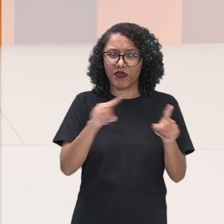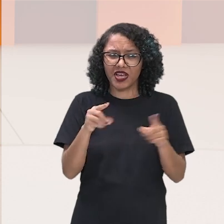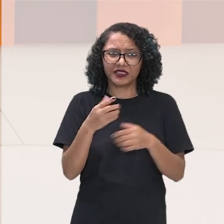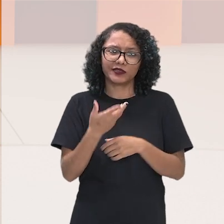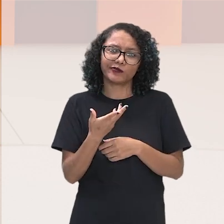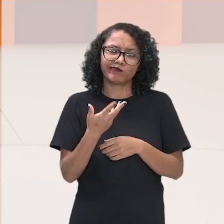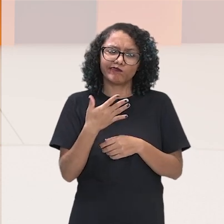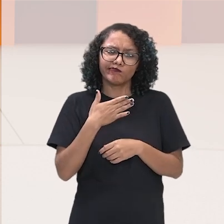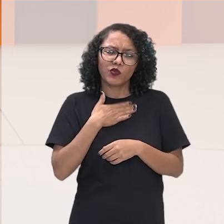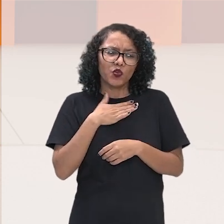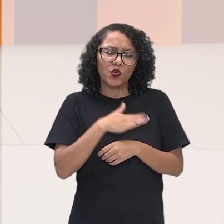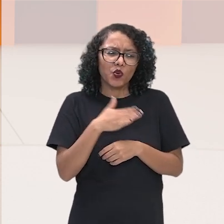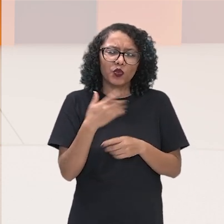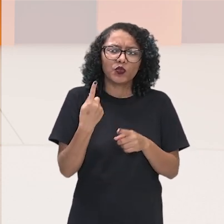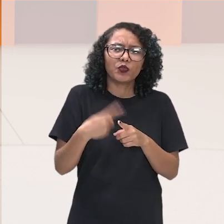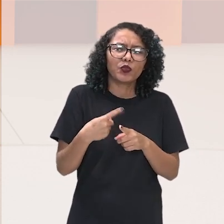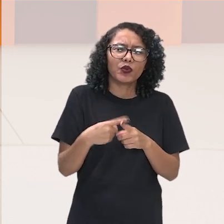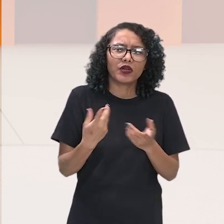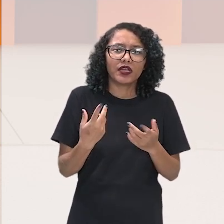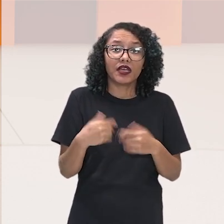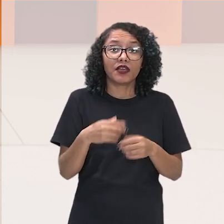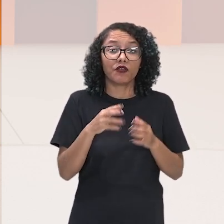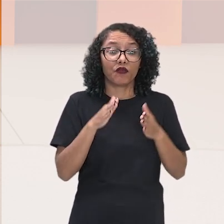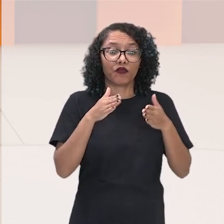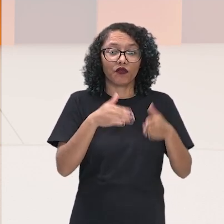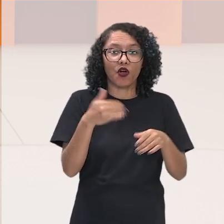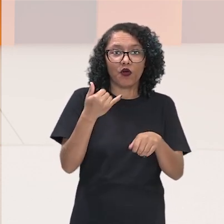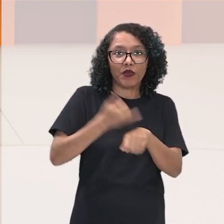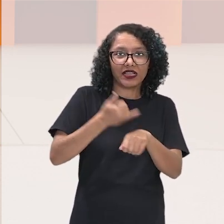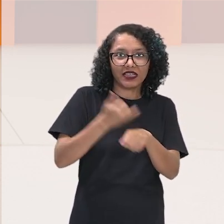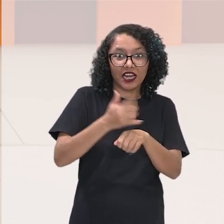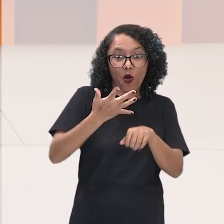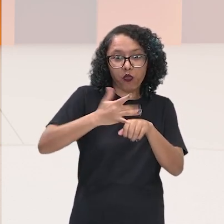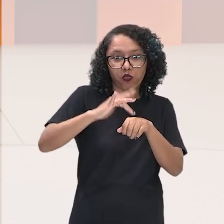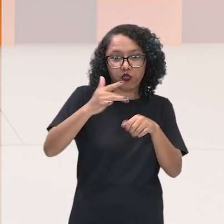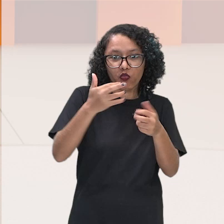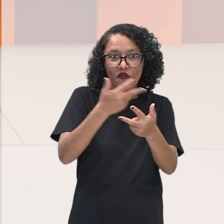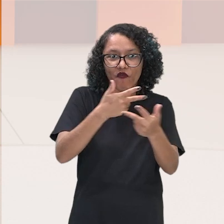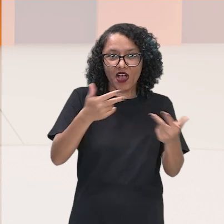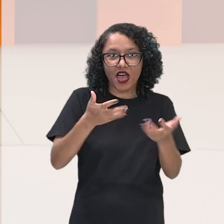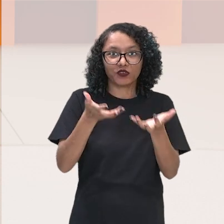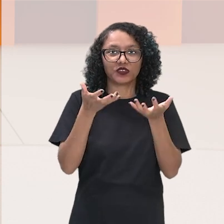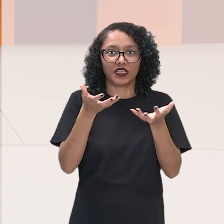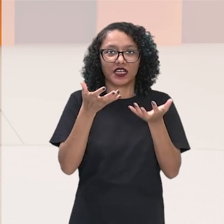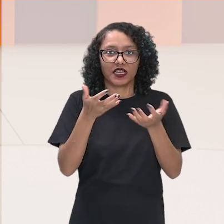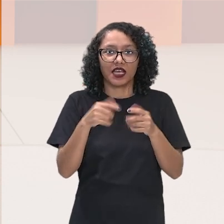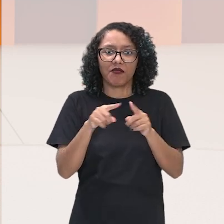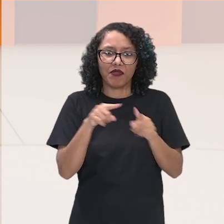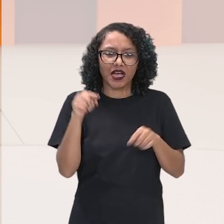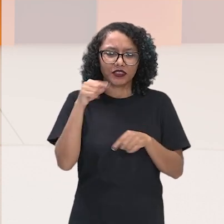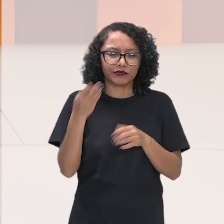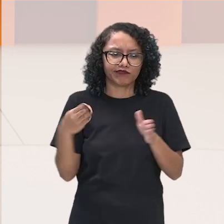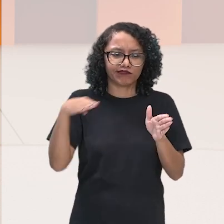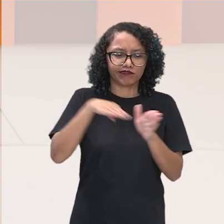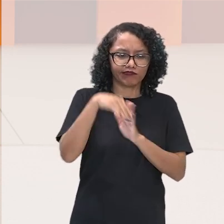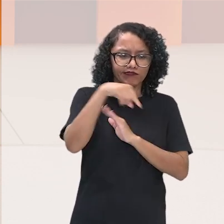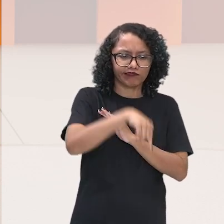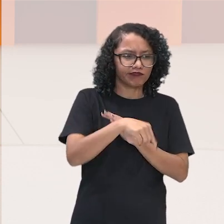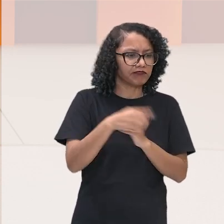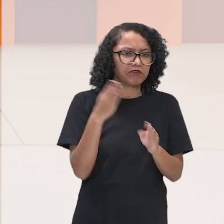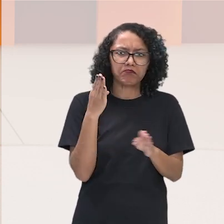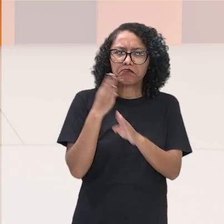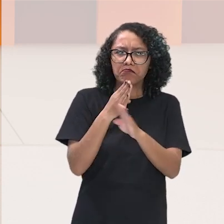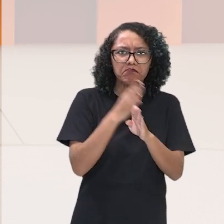eles buscavam? Justamente metais preciosos. E quando eles chegaram aqui, eles não encontraram imediatamente